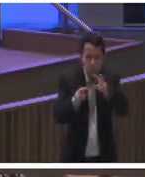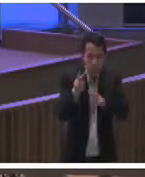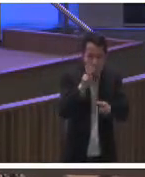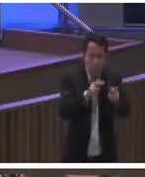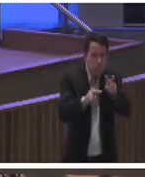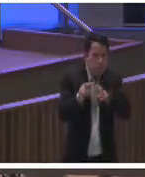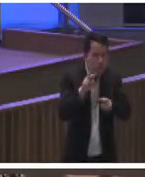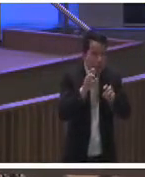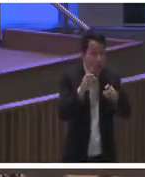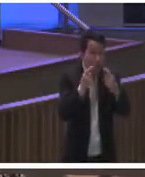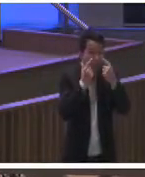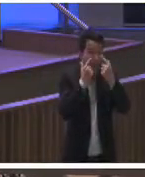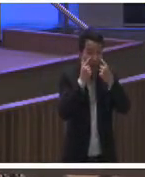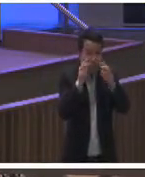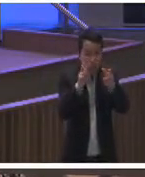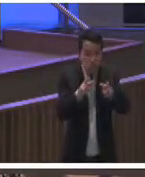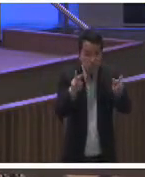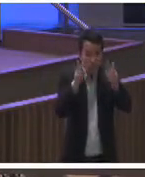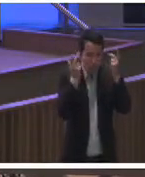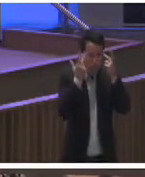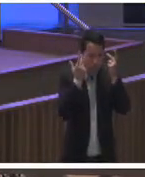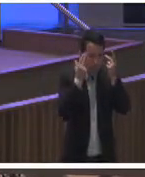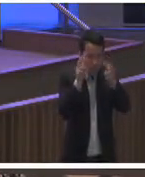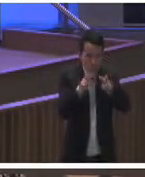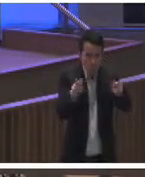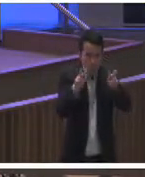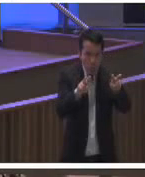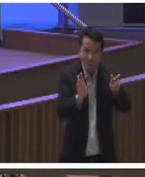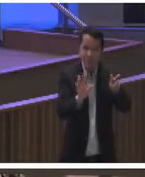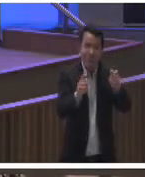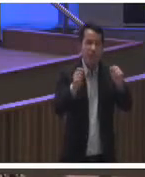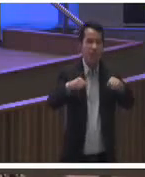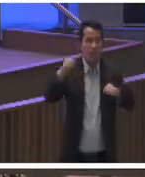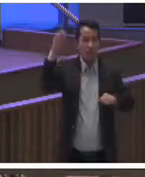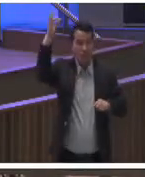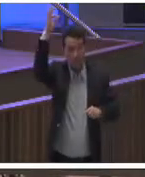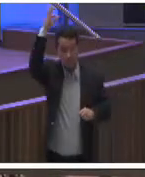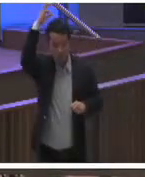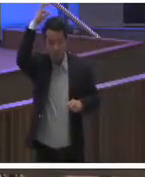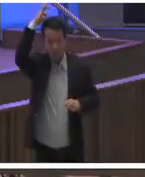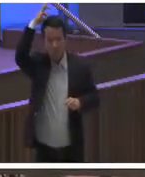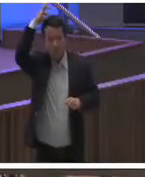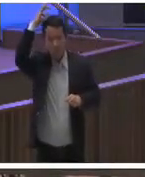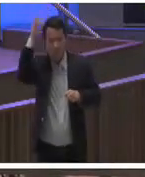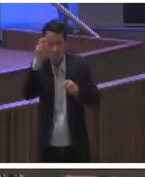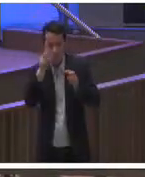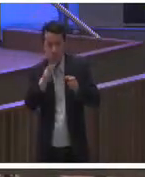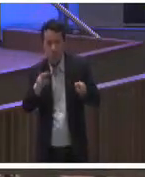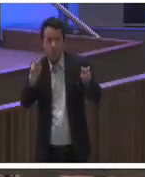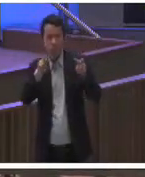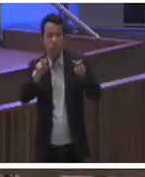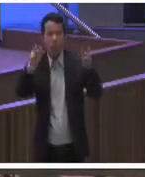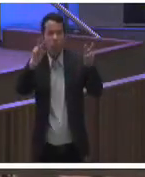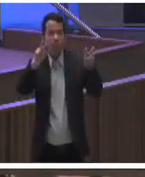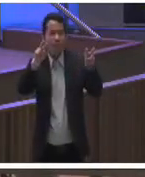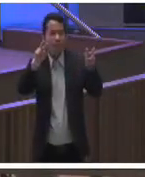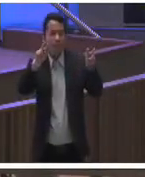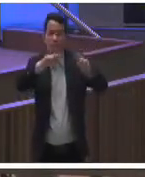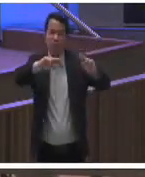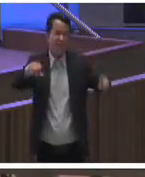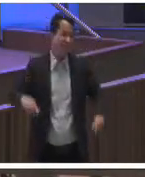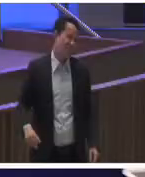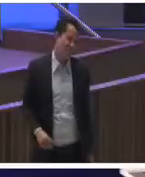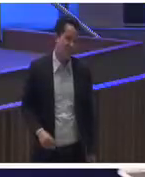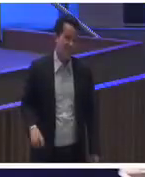se perde. A gente tem que discernir a vida a partir daquilo que Deus está vendo, dos valores que Ele revela para a vida